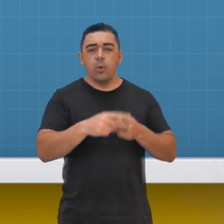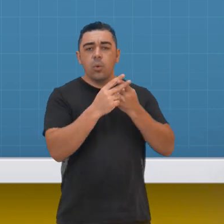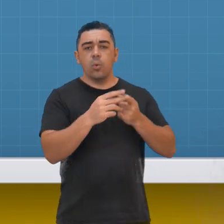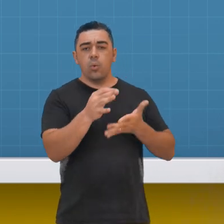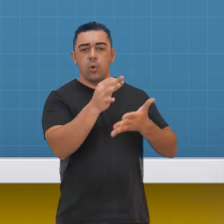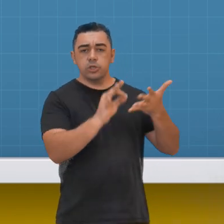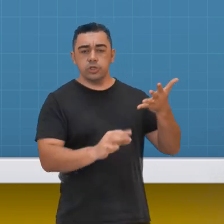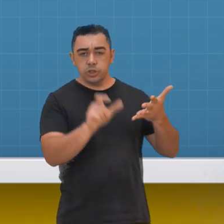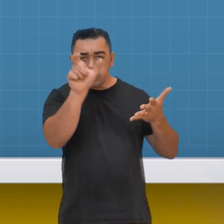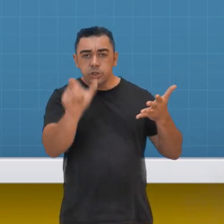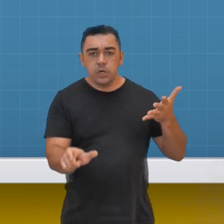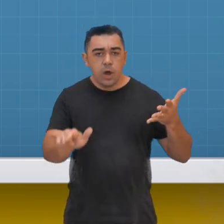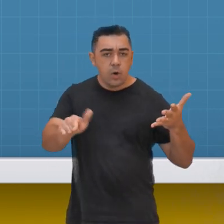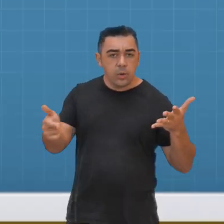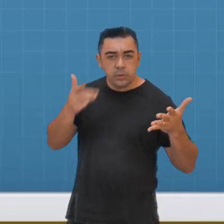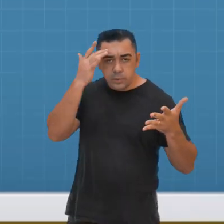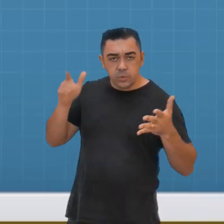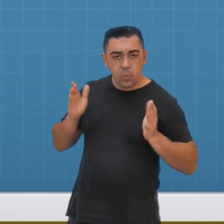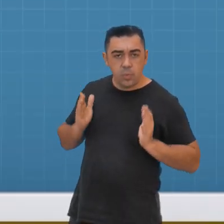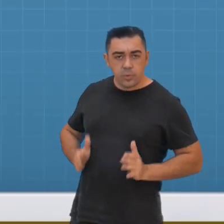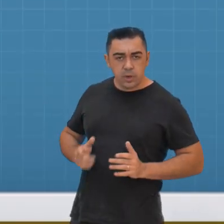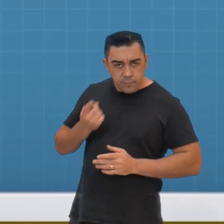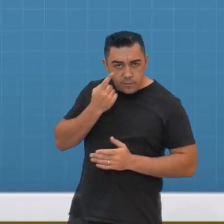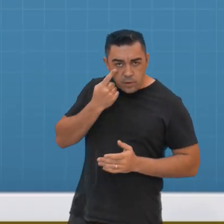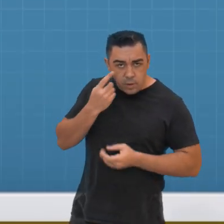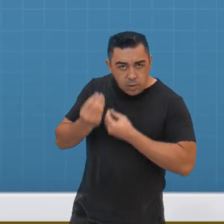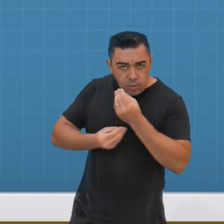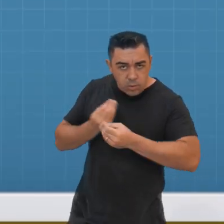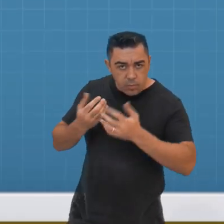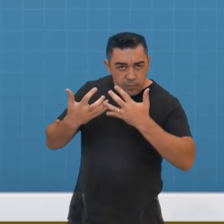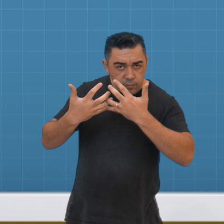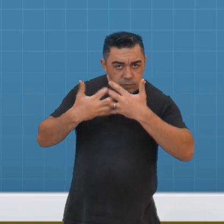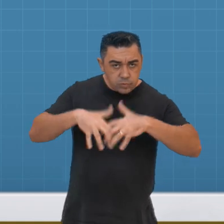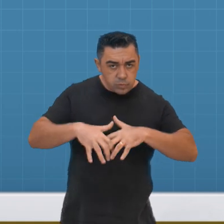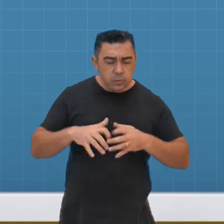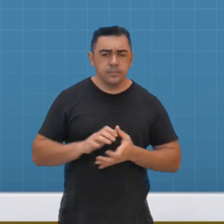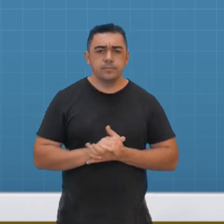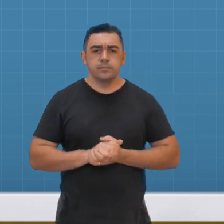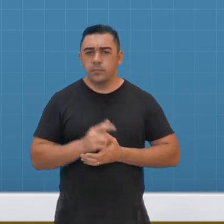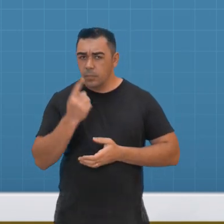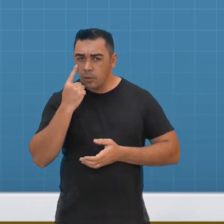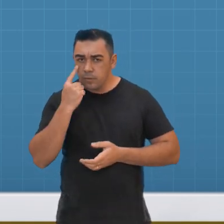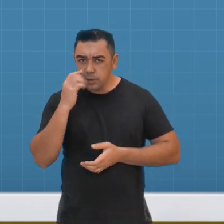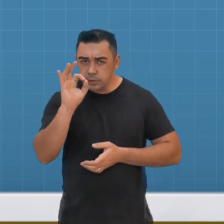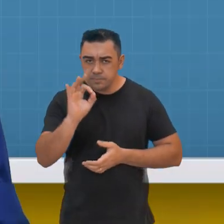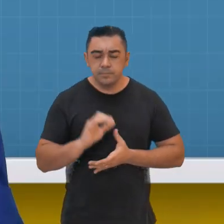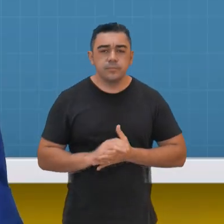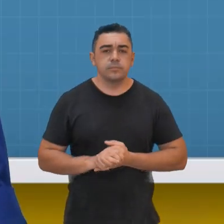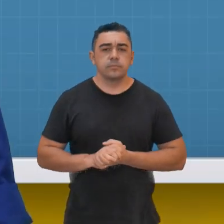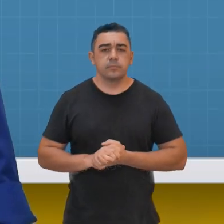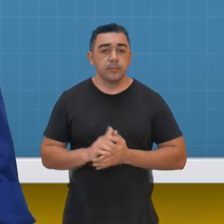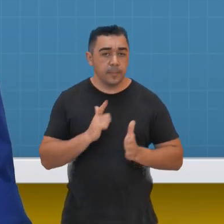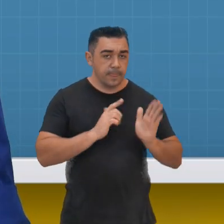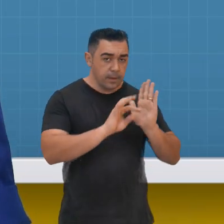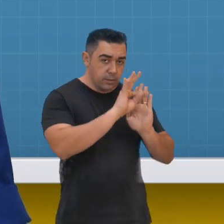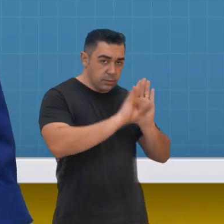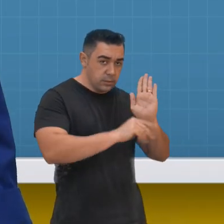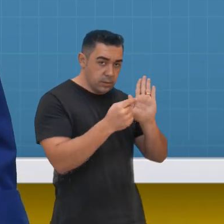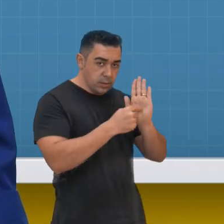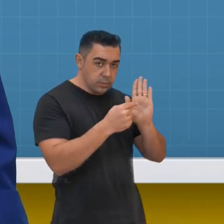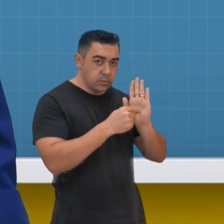o comportamento da outra. Vamos dar uma olhadinha como é que funciona isso? Então vejam bem, é um